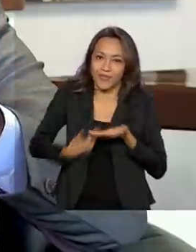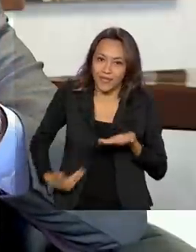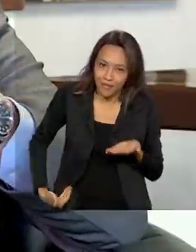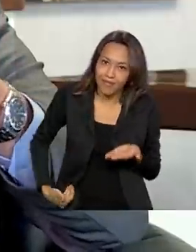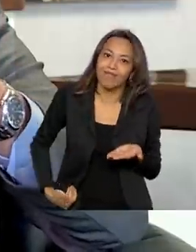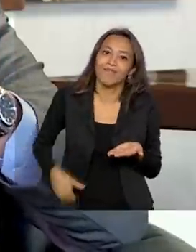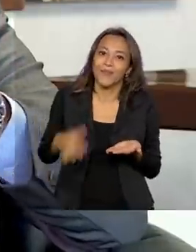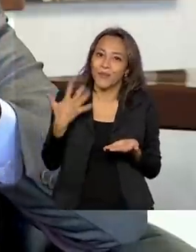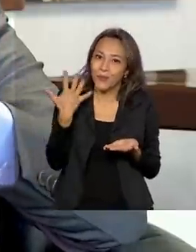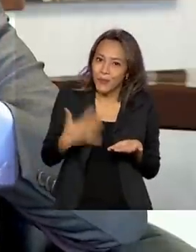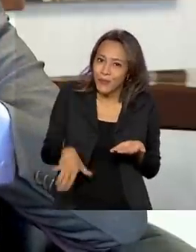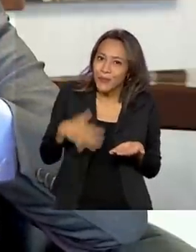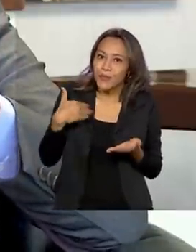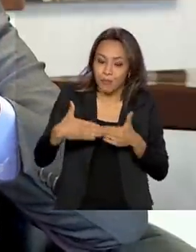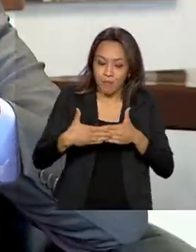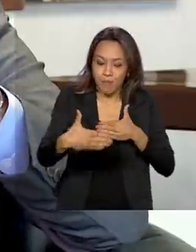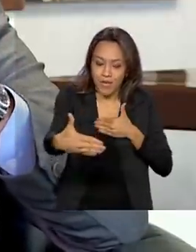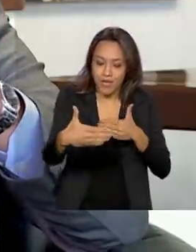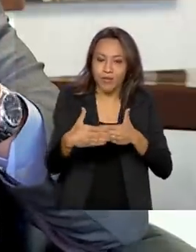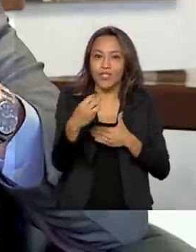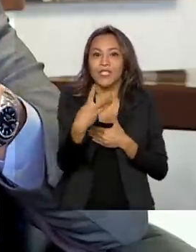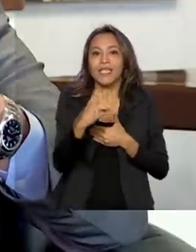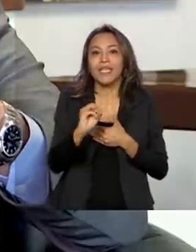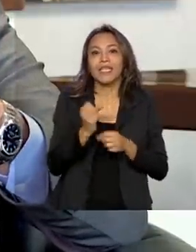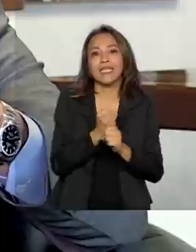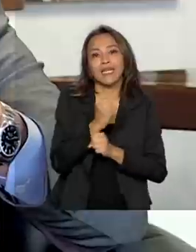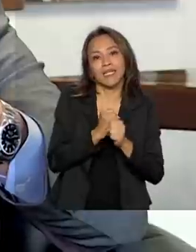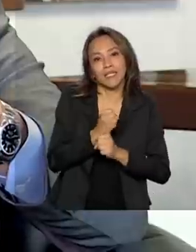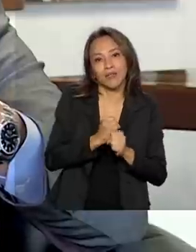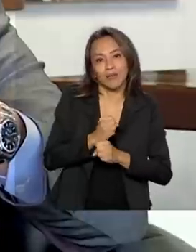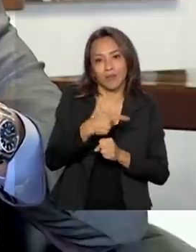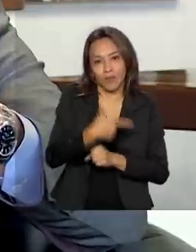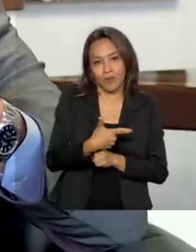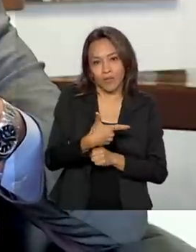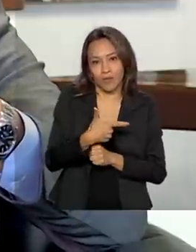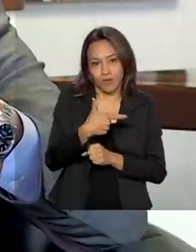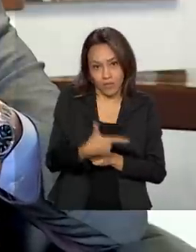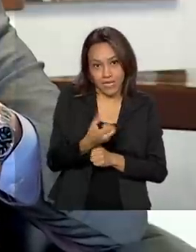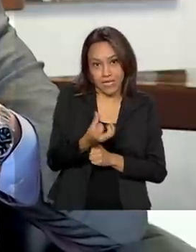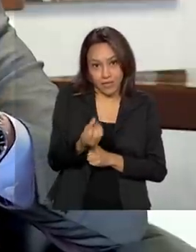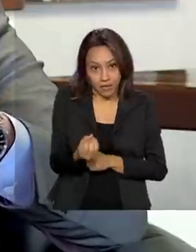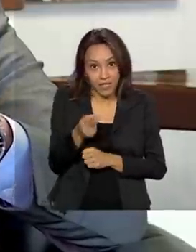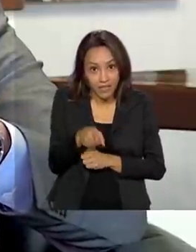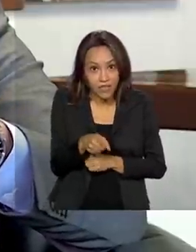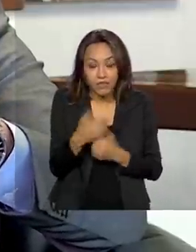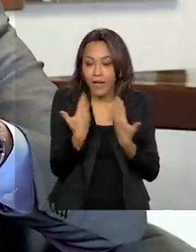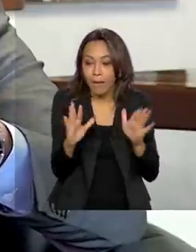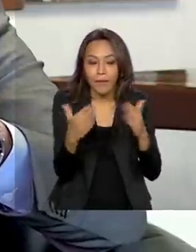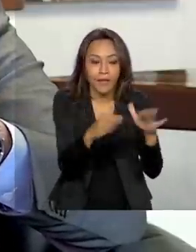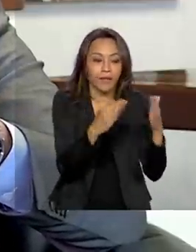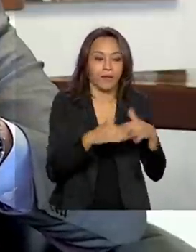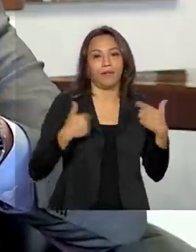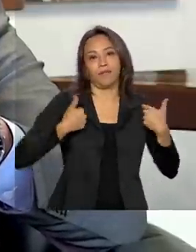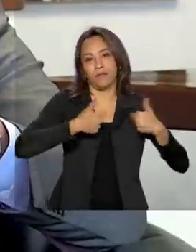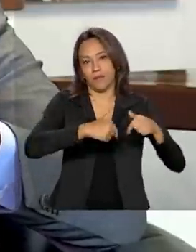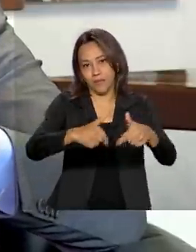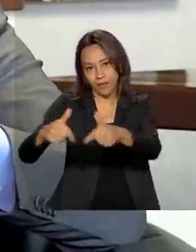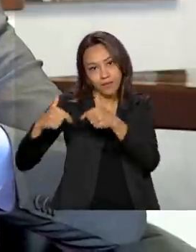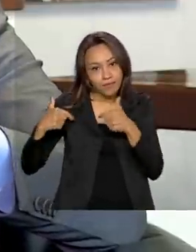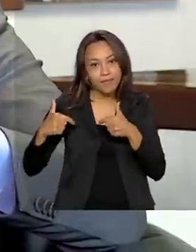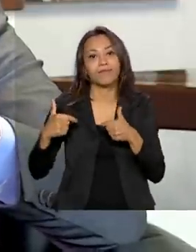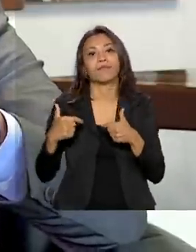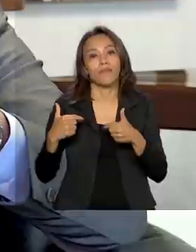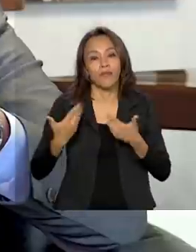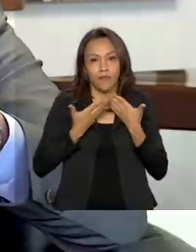da concessão, os 30 anos, de 260 milhões. Isso vai gerar emprego na região, vai melhorar